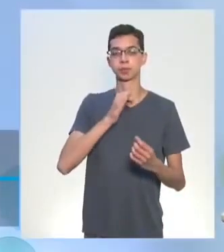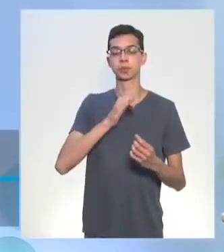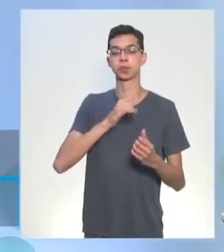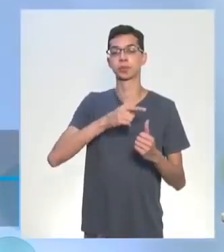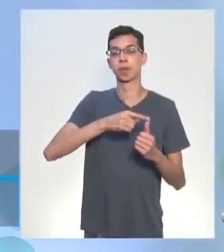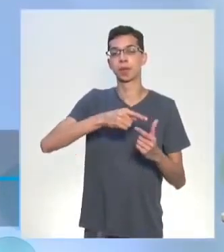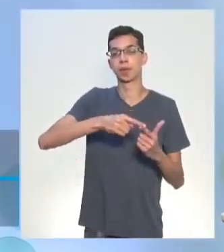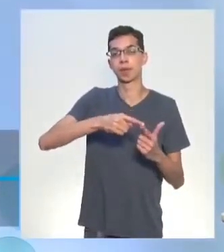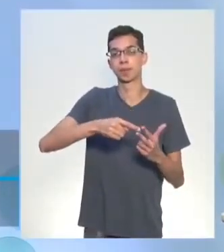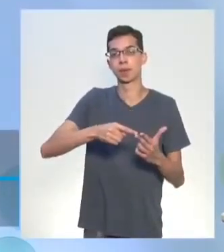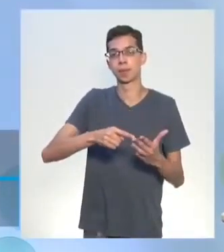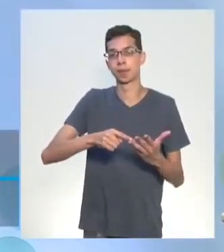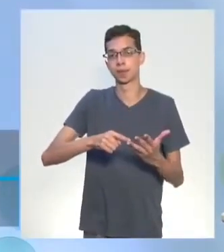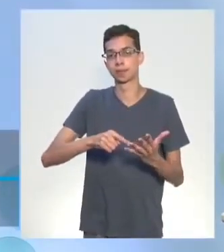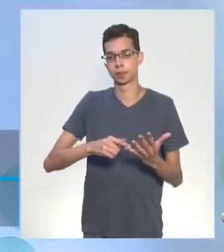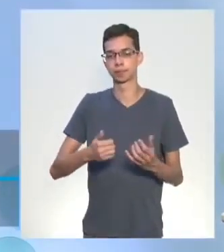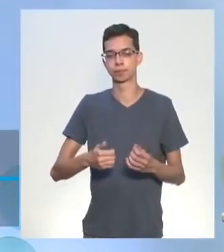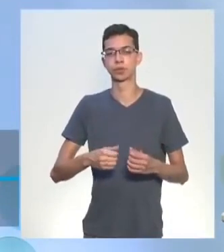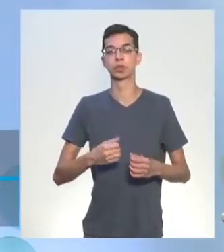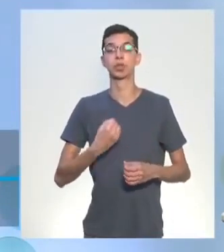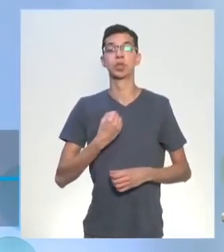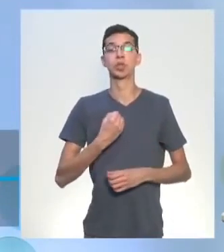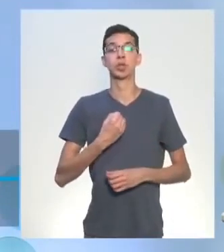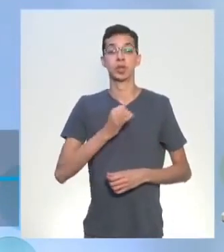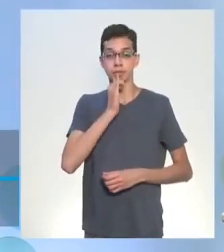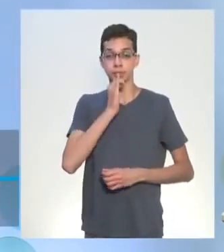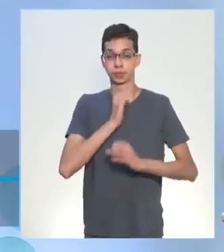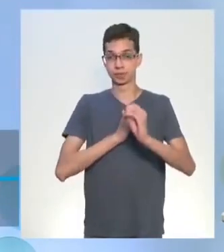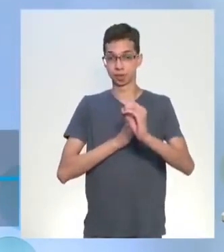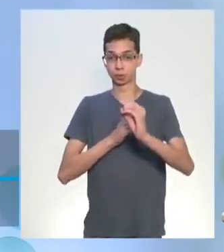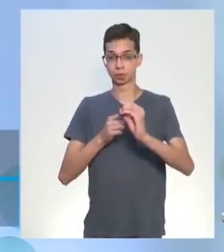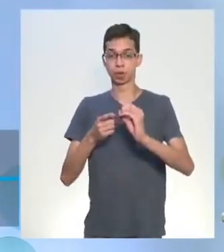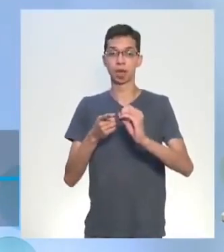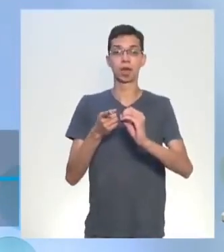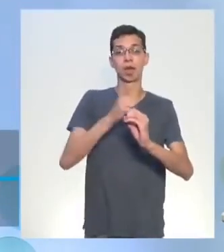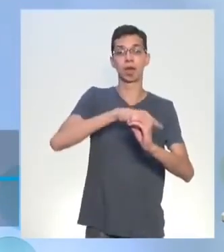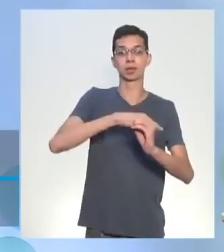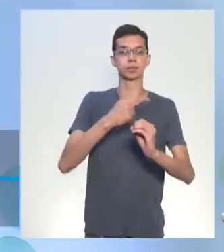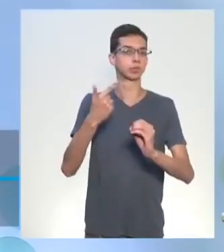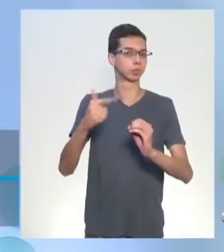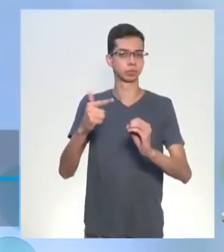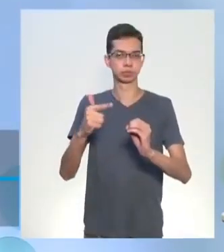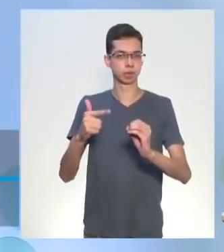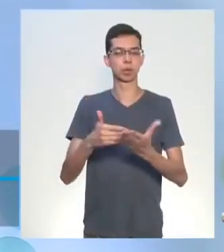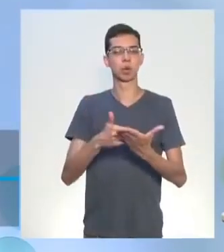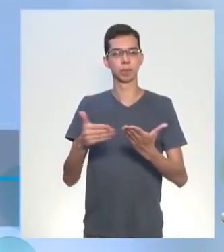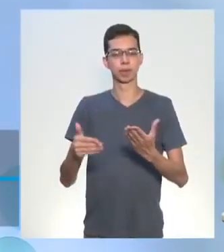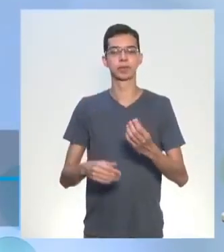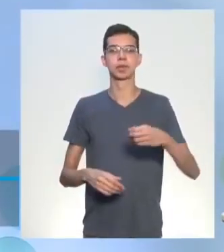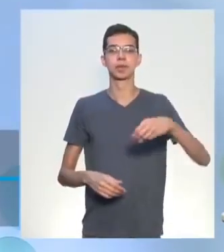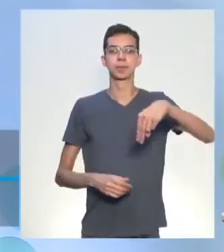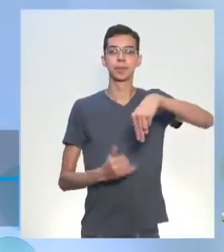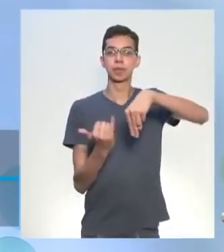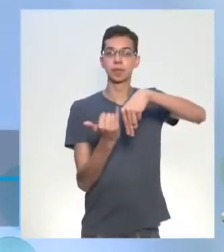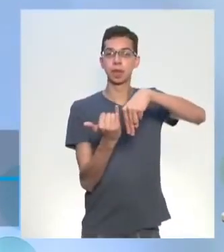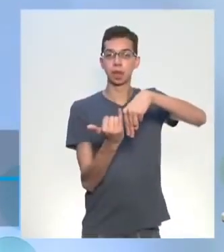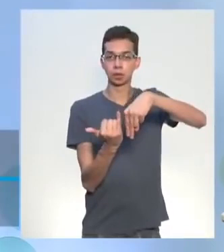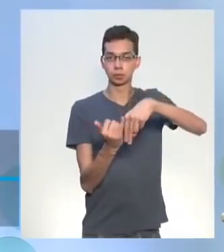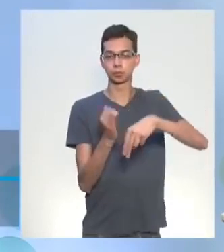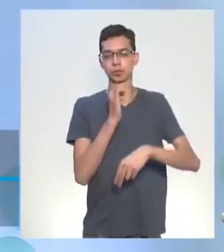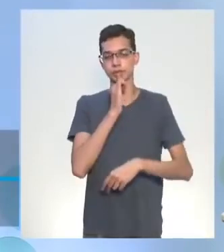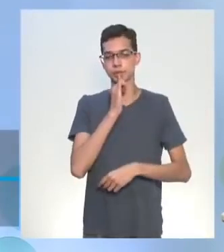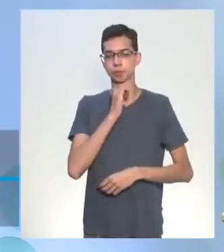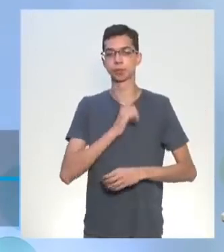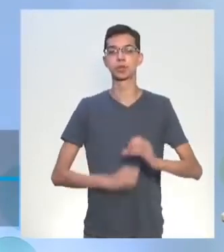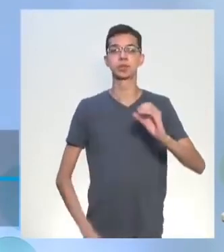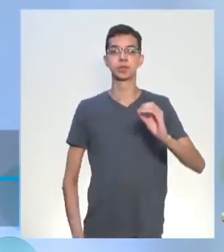tá certo? O 0, ele não tem antecessor, tá? Os números naturais começam ali no 0, e 0, 1,